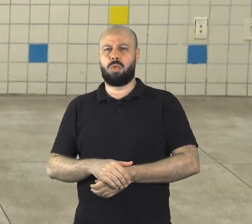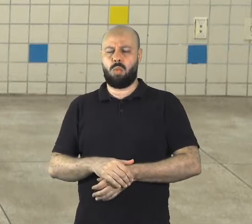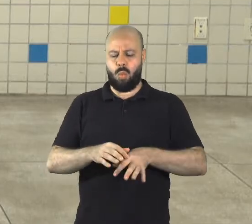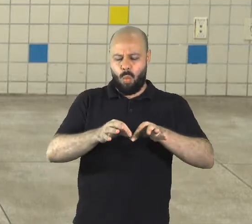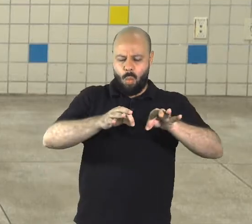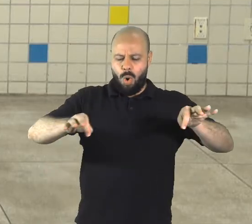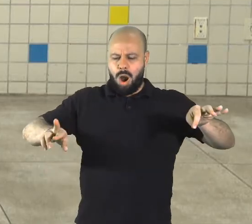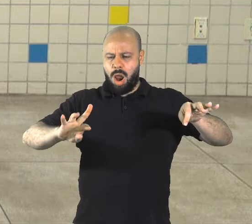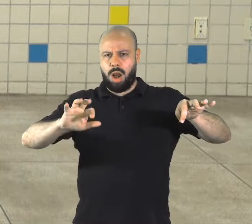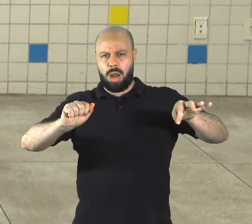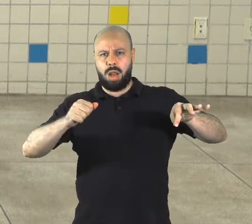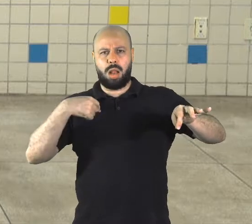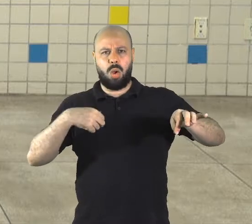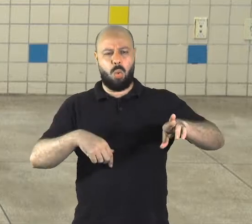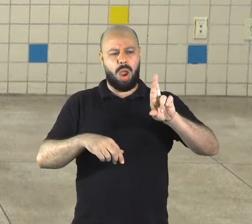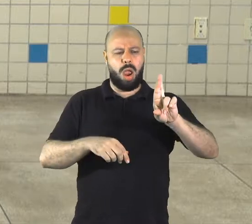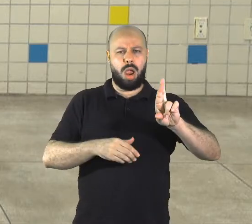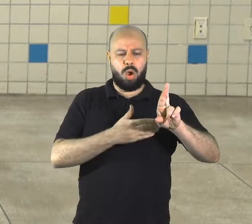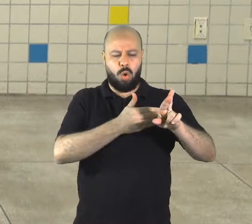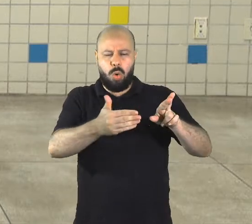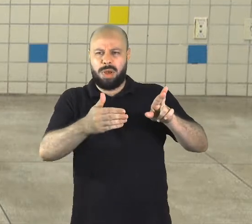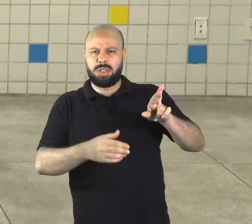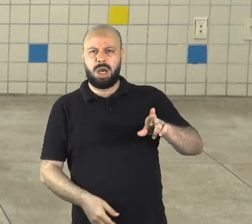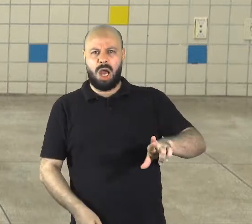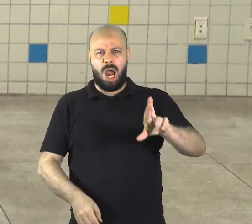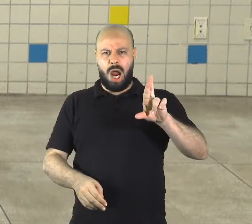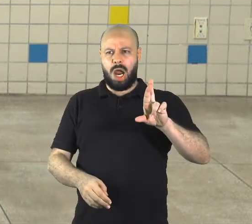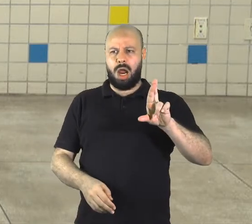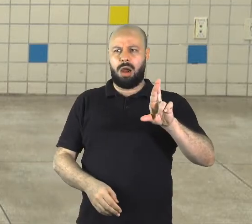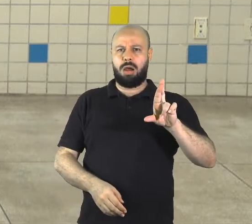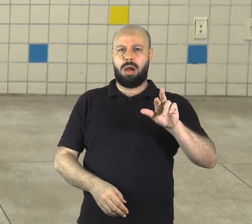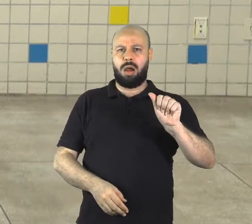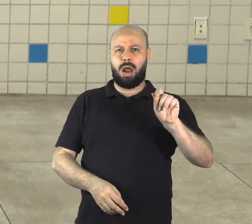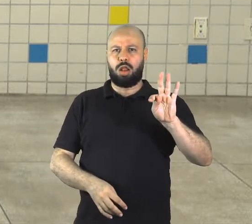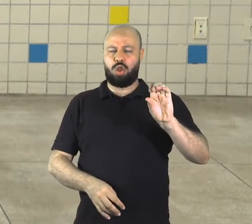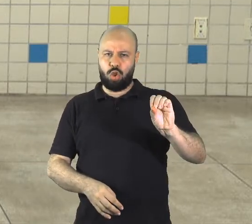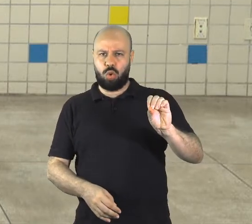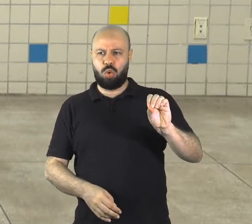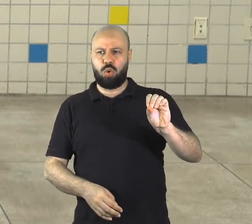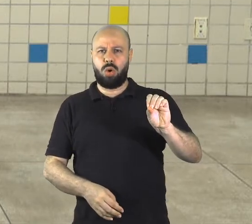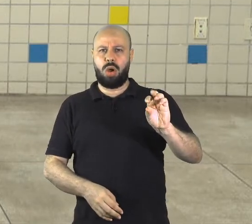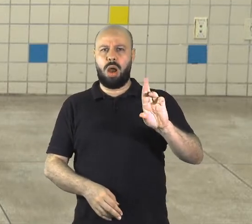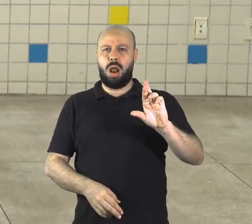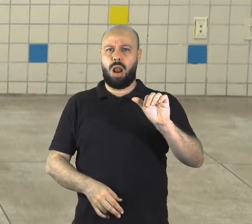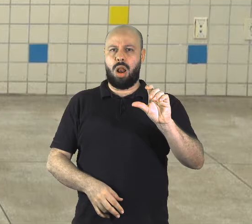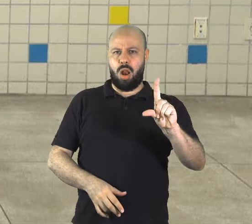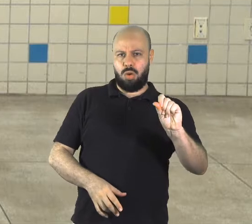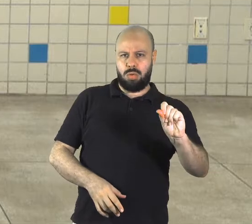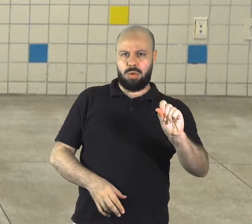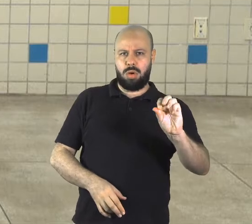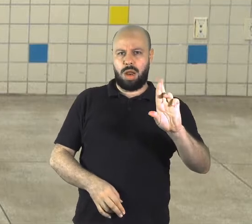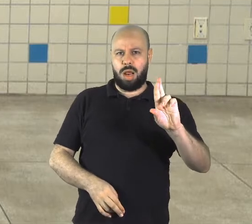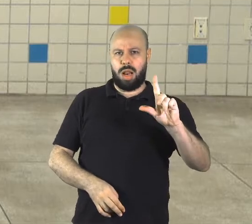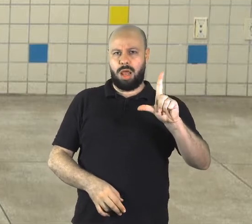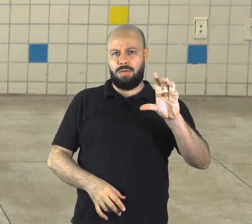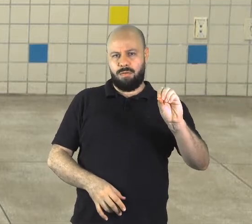no início. E eu uso com força total, ó. Rato, ralo,